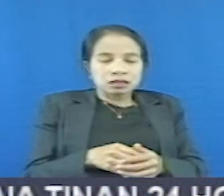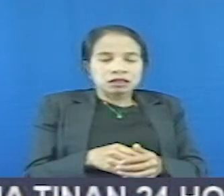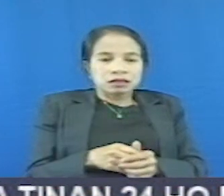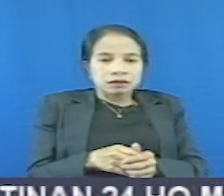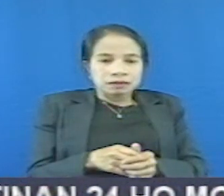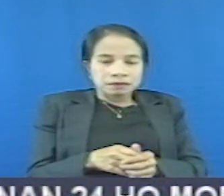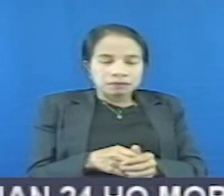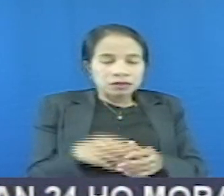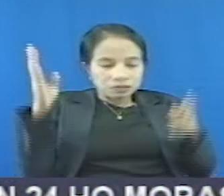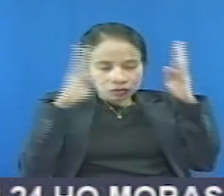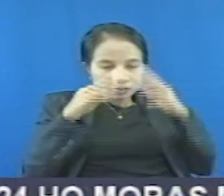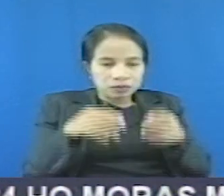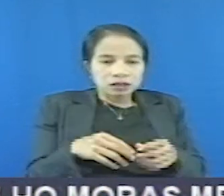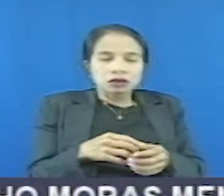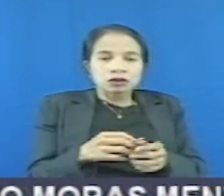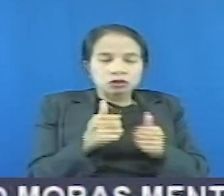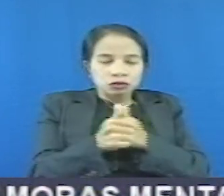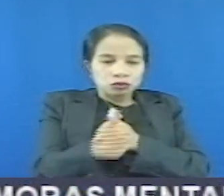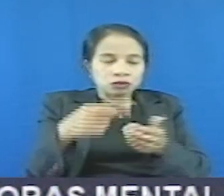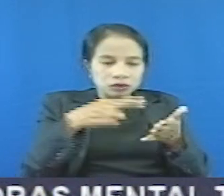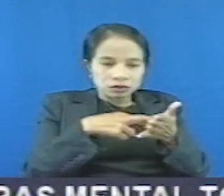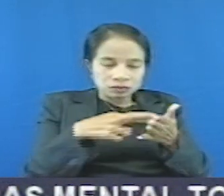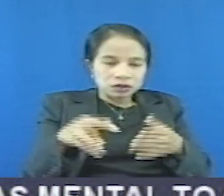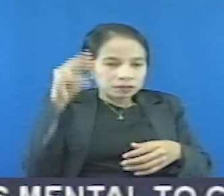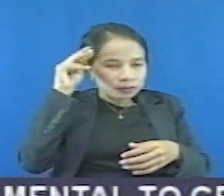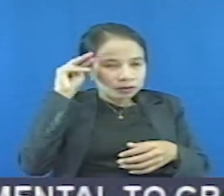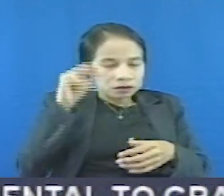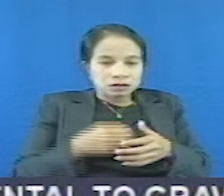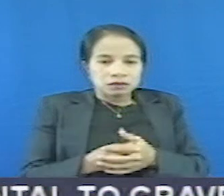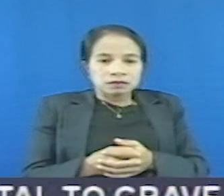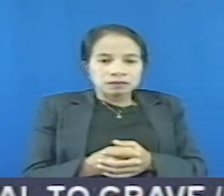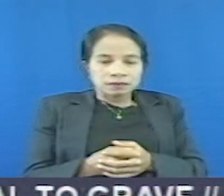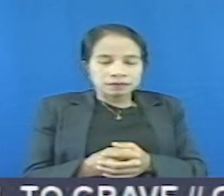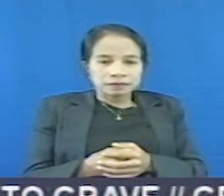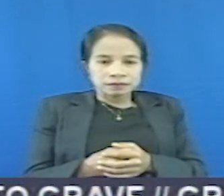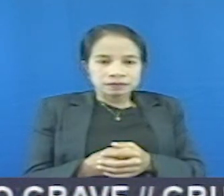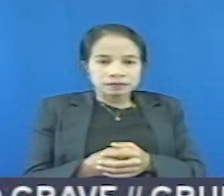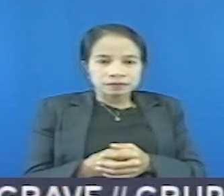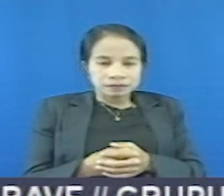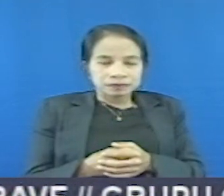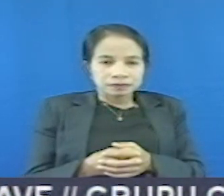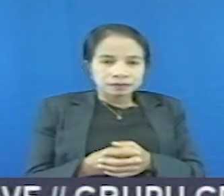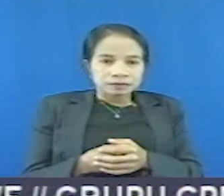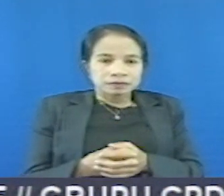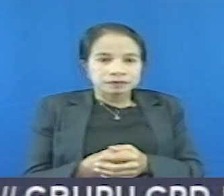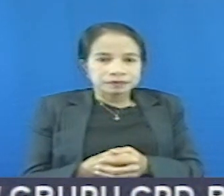apropriado para a questão né, do ir de espaço ministerial. Nuno Moraes, Alessandre dos Santos, para RTTL.